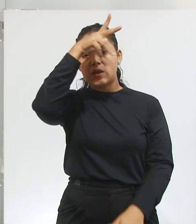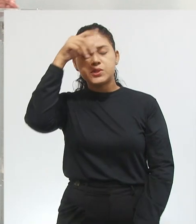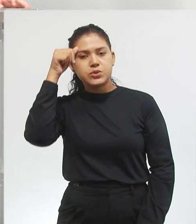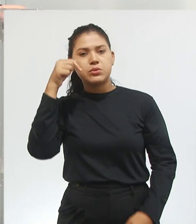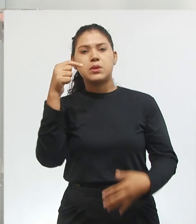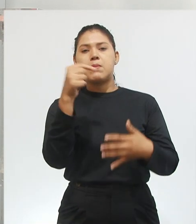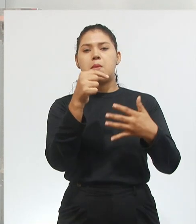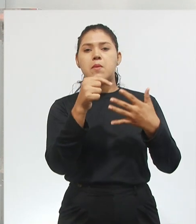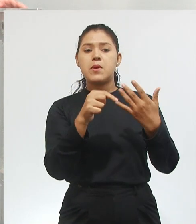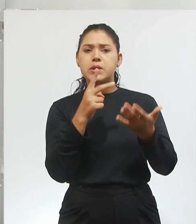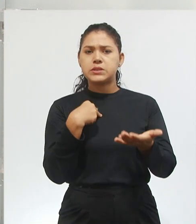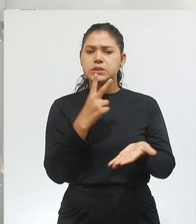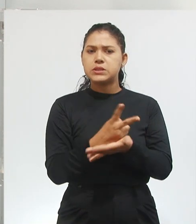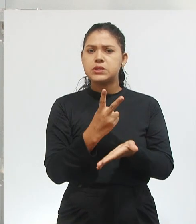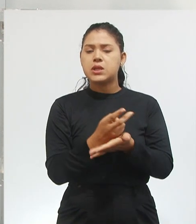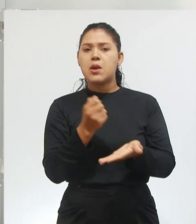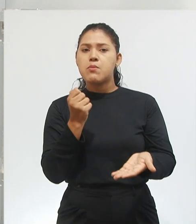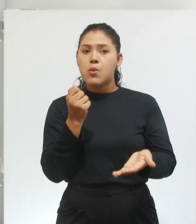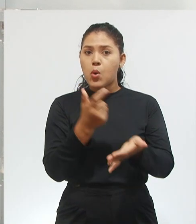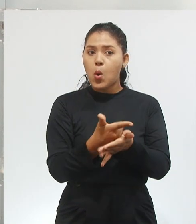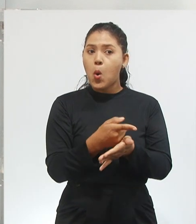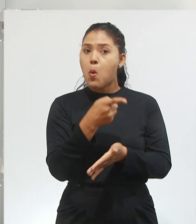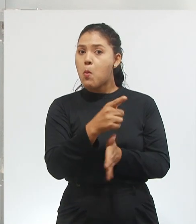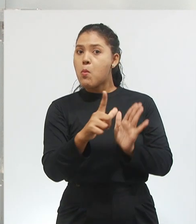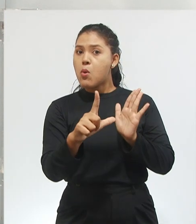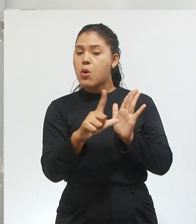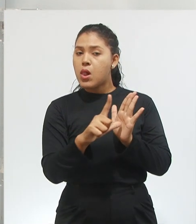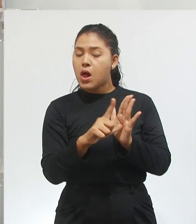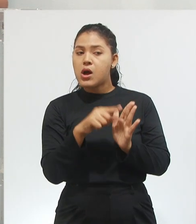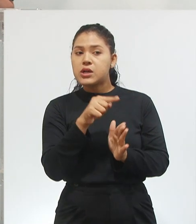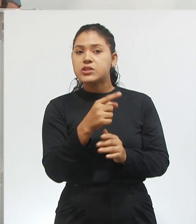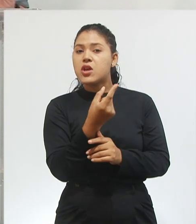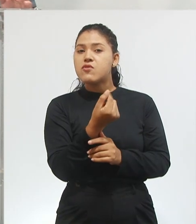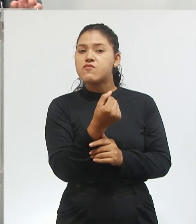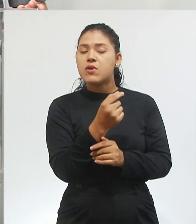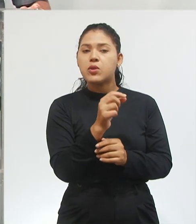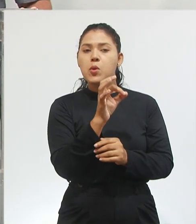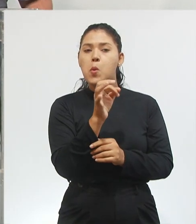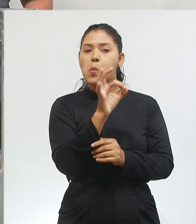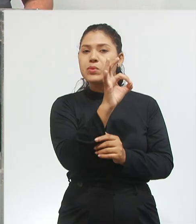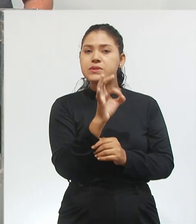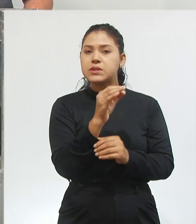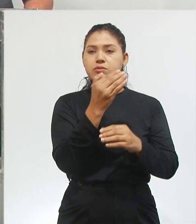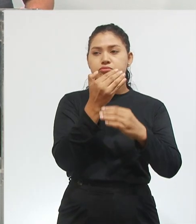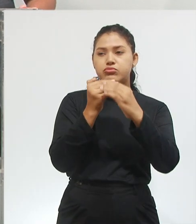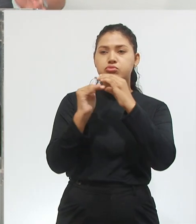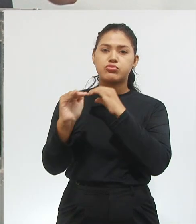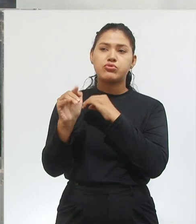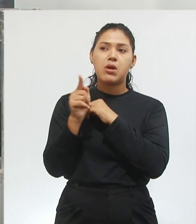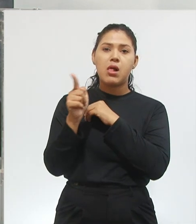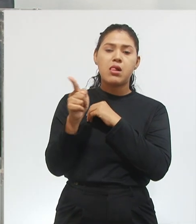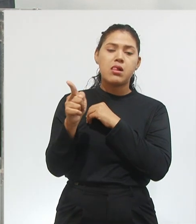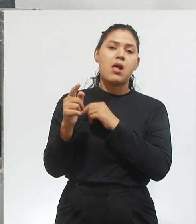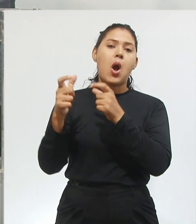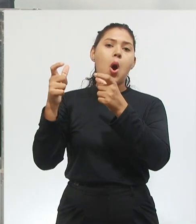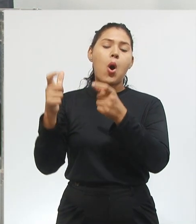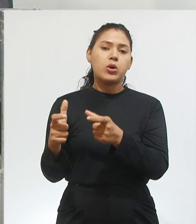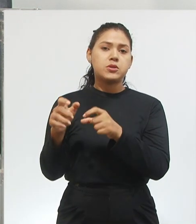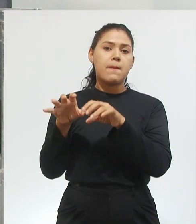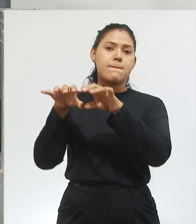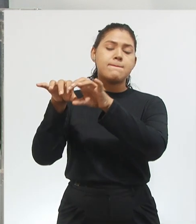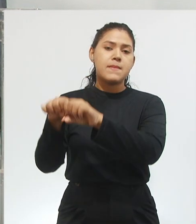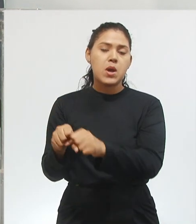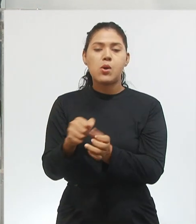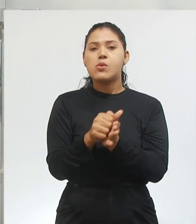toda vez que eu compro esse shampoo um percentual desse valor é investido lá naquele local para garantir